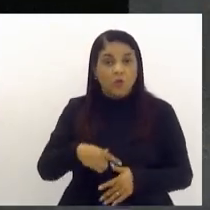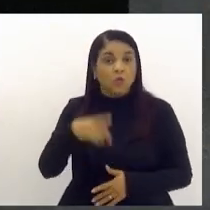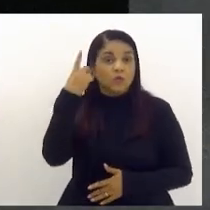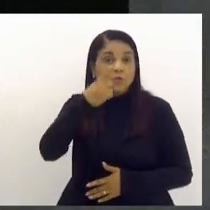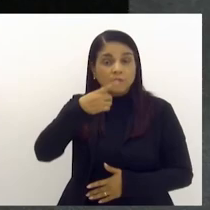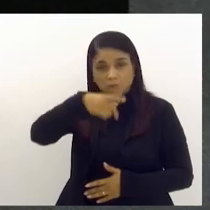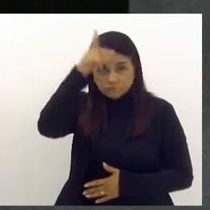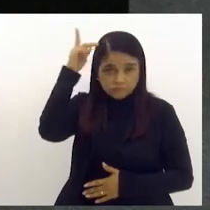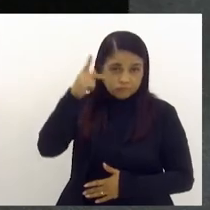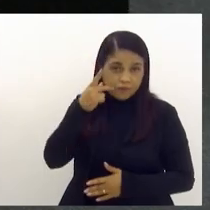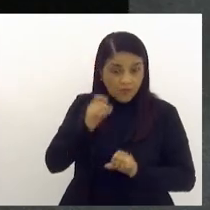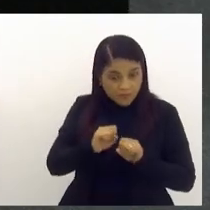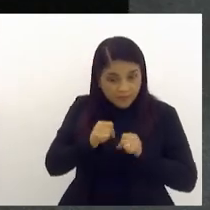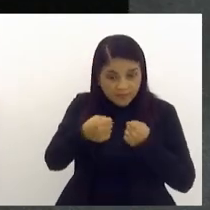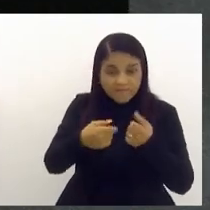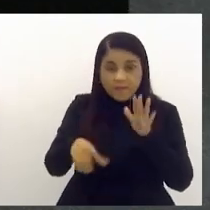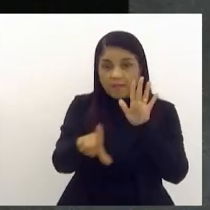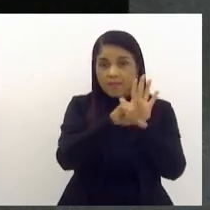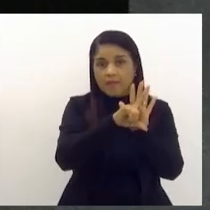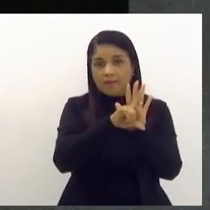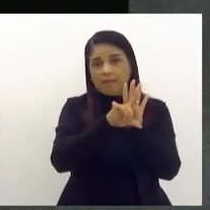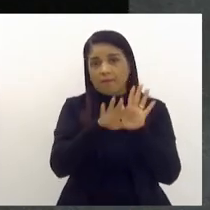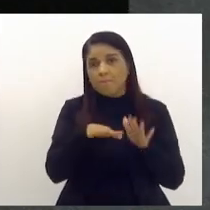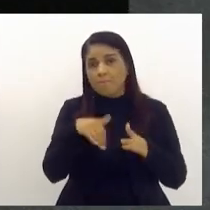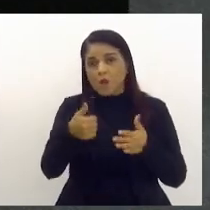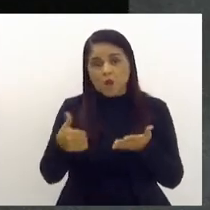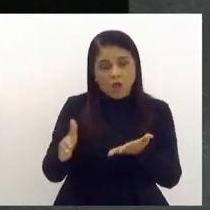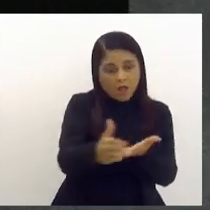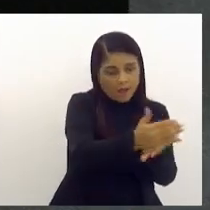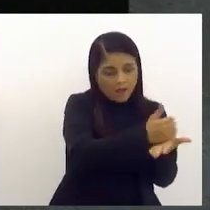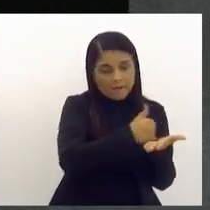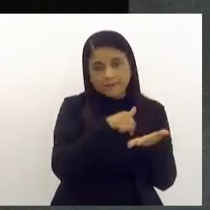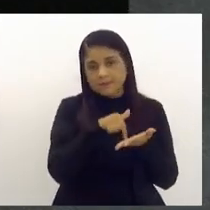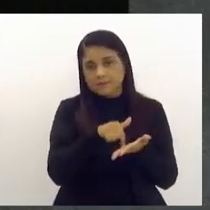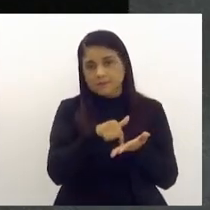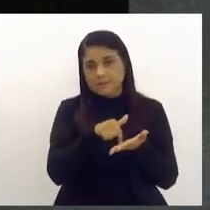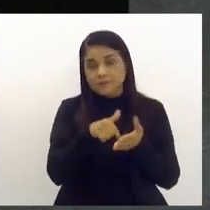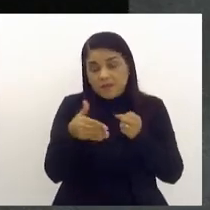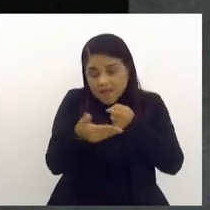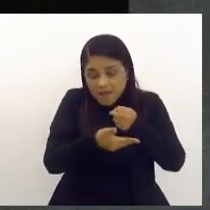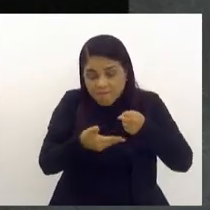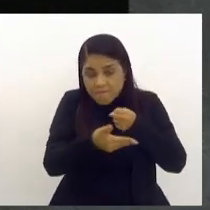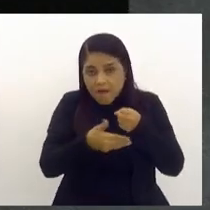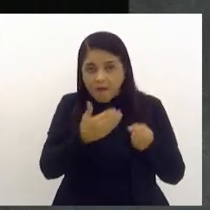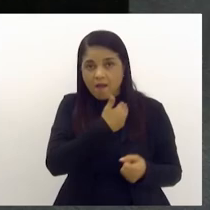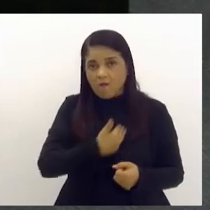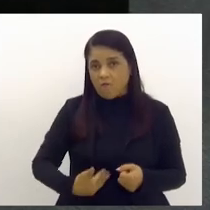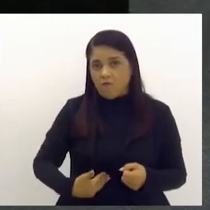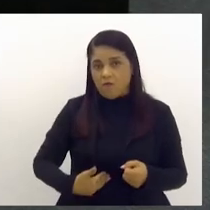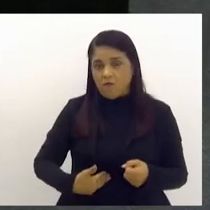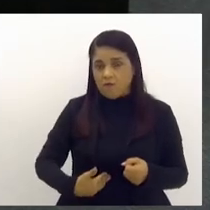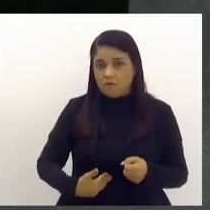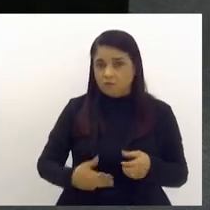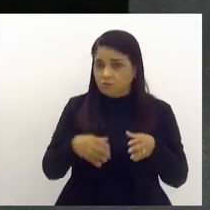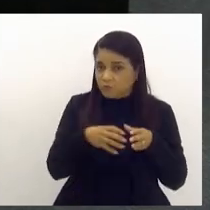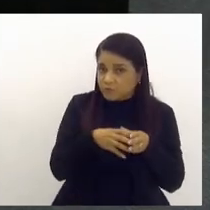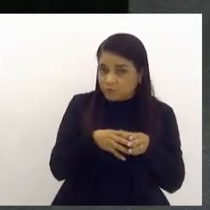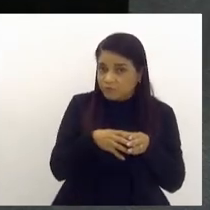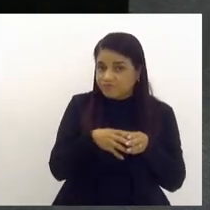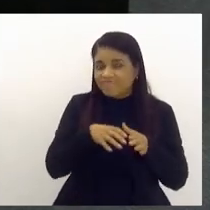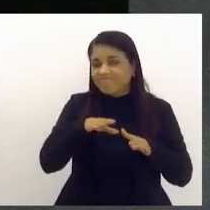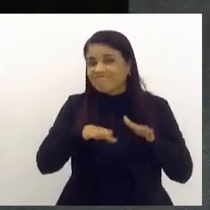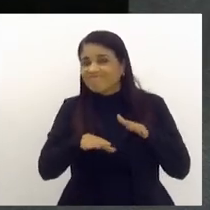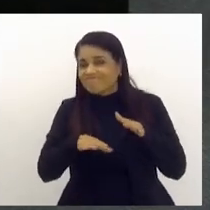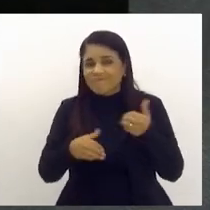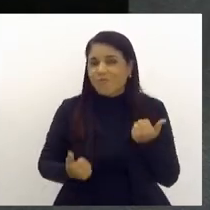que defende leis que melhoram a arrecadação. E a base do governo, muitas vezes,